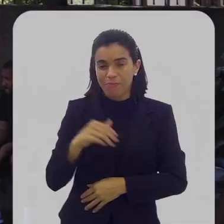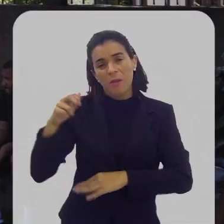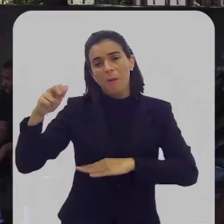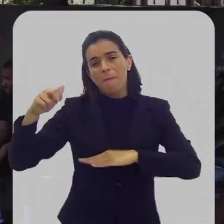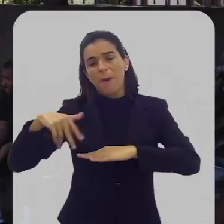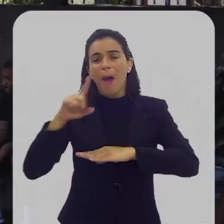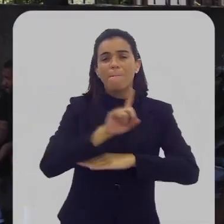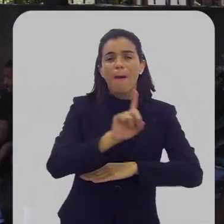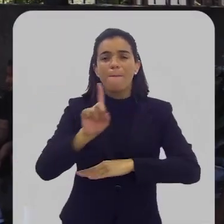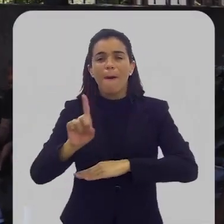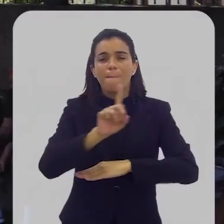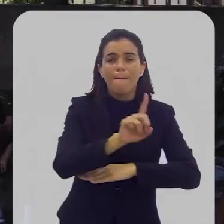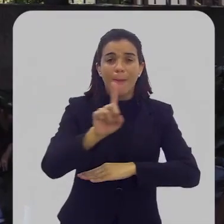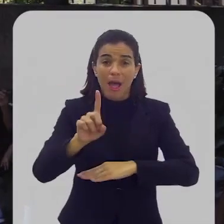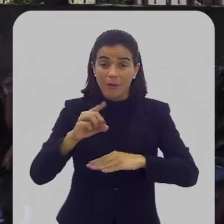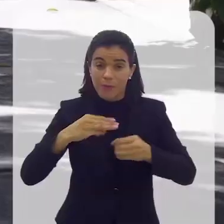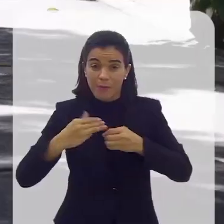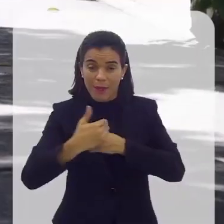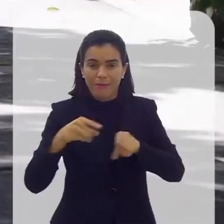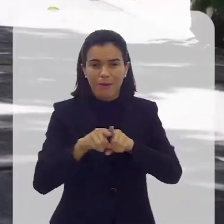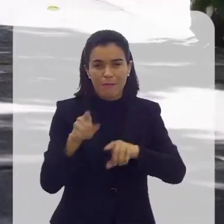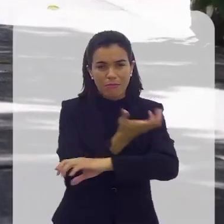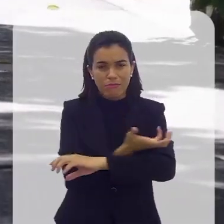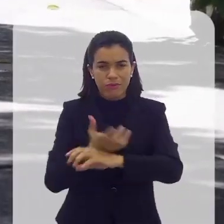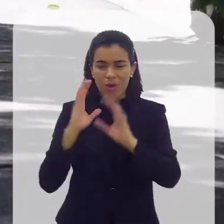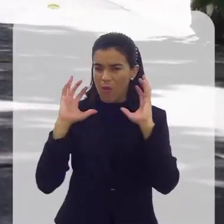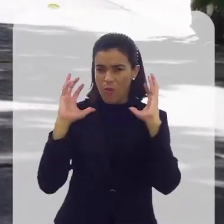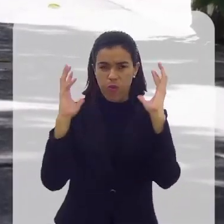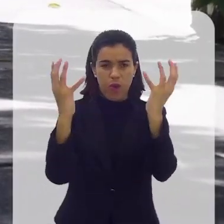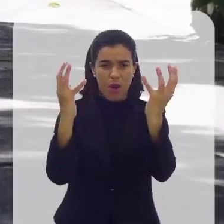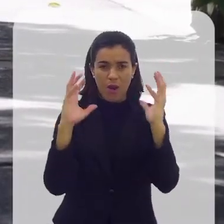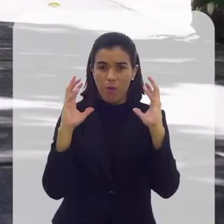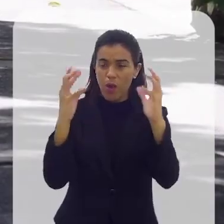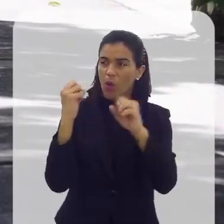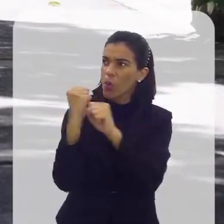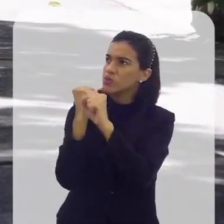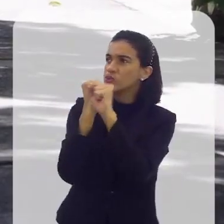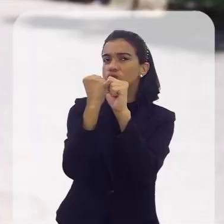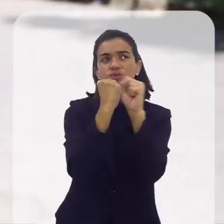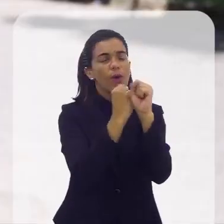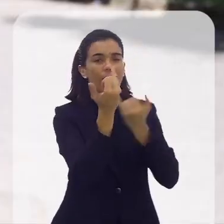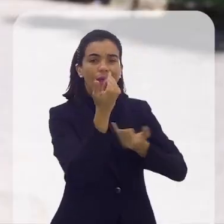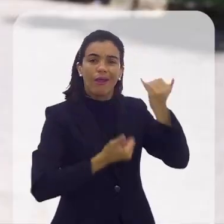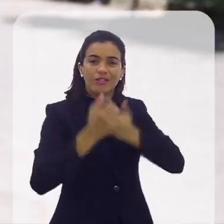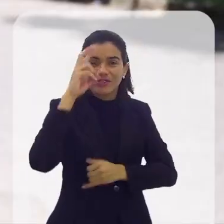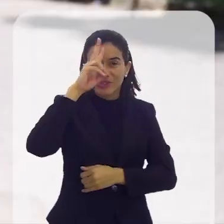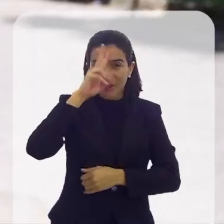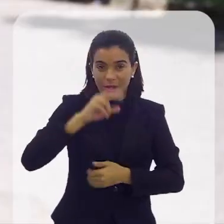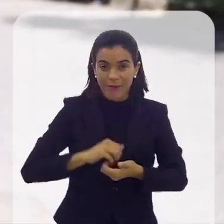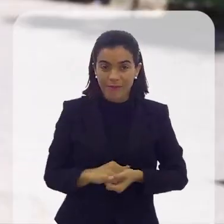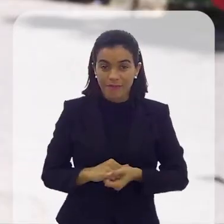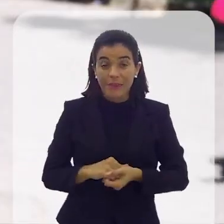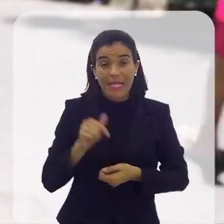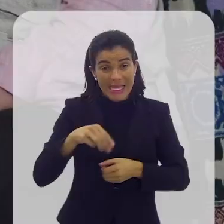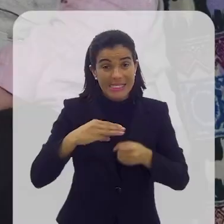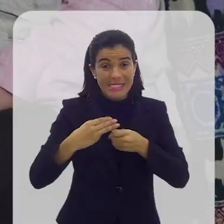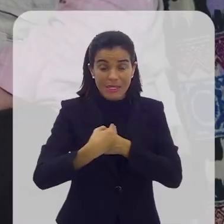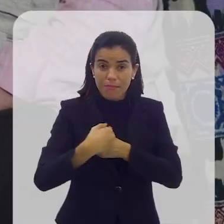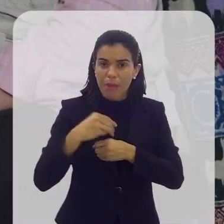que é resultado de batidas policiais que aconteceram no final do século, quer dizer, a partir